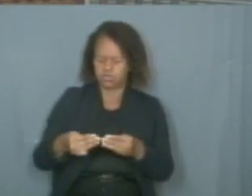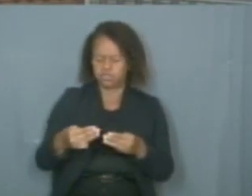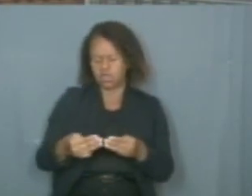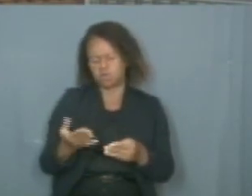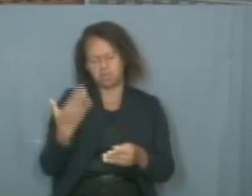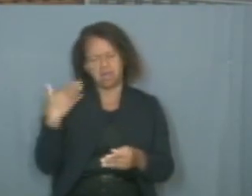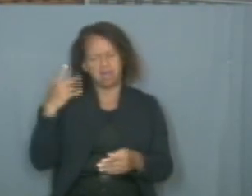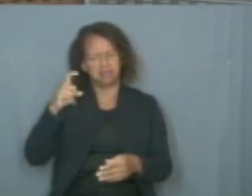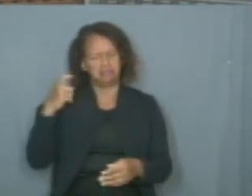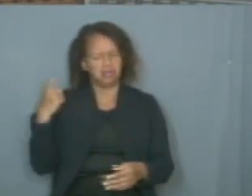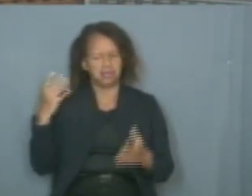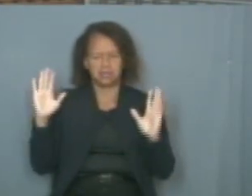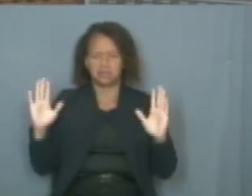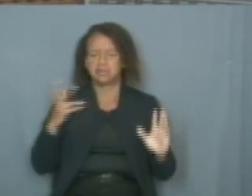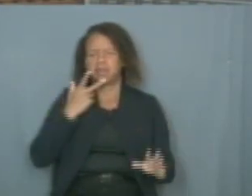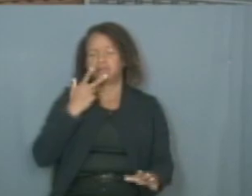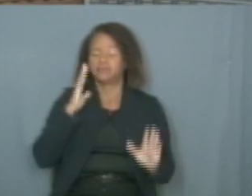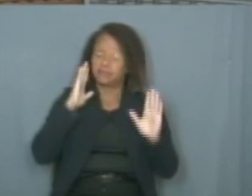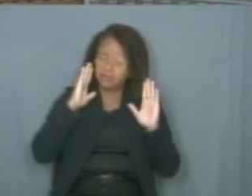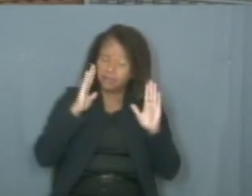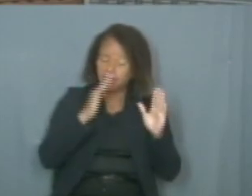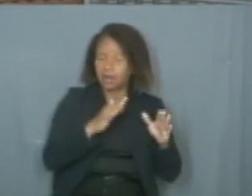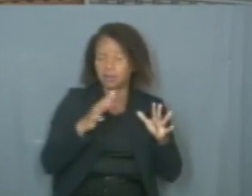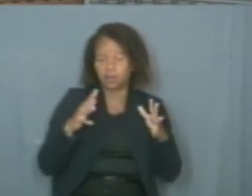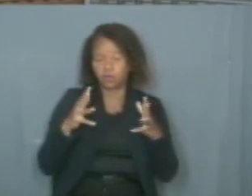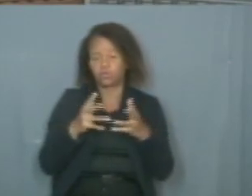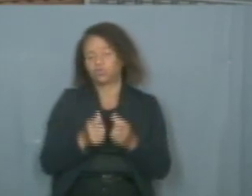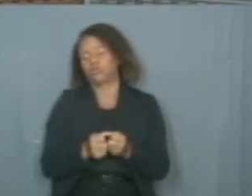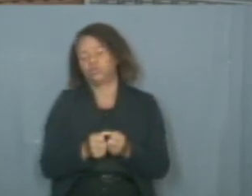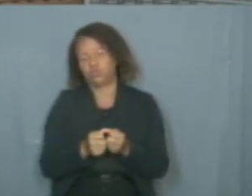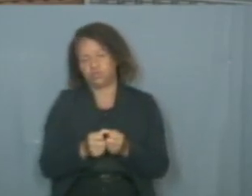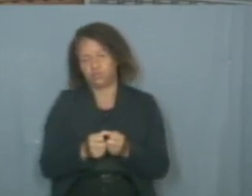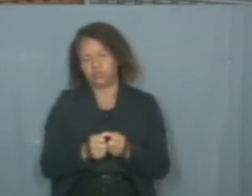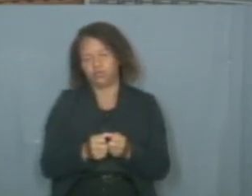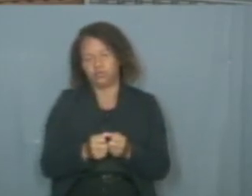já esteve, e a minha fala é para que todos sejam